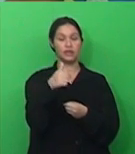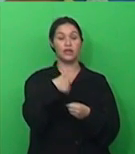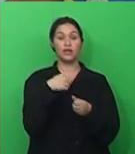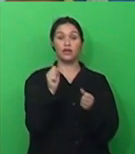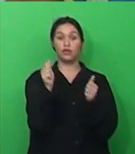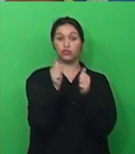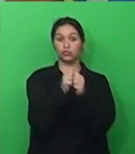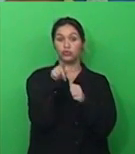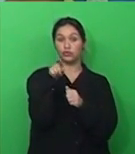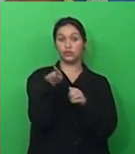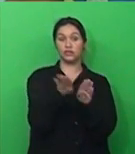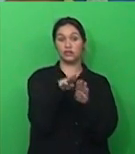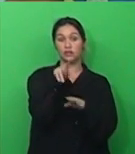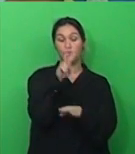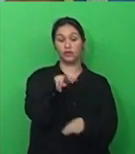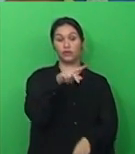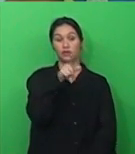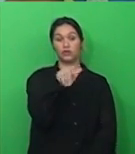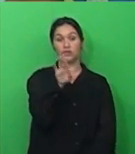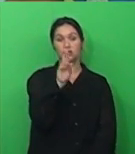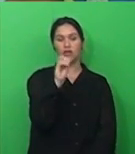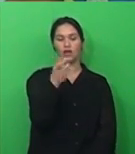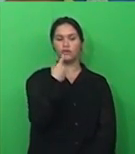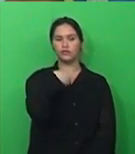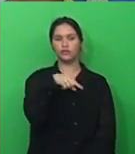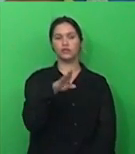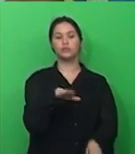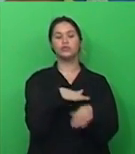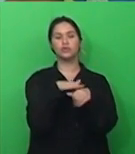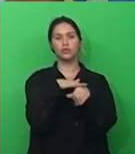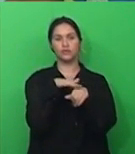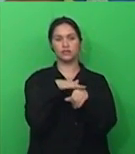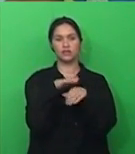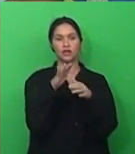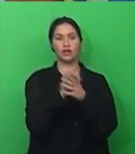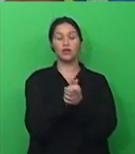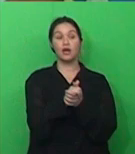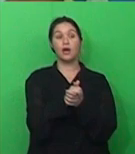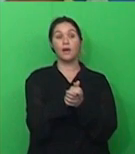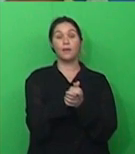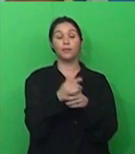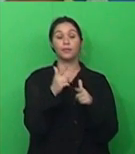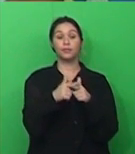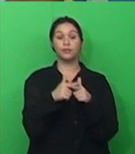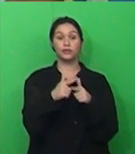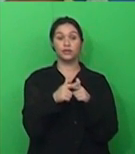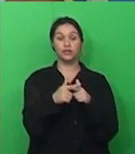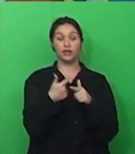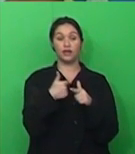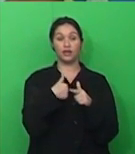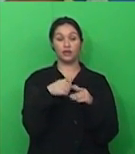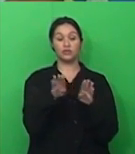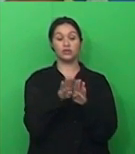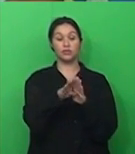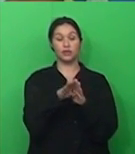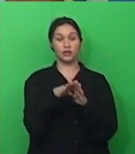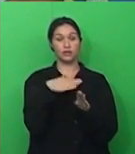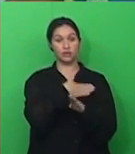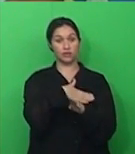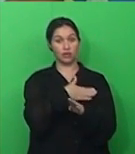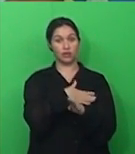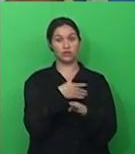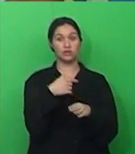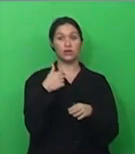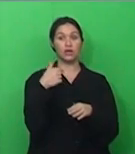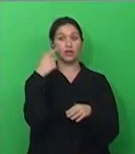e a gente vai lá conversar com ele para ver desse cronograma. Eu gostei bastante da ideia de Vossa Excelência. Obrigado